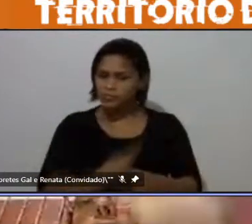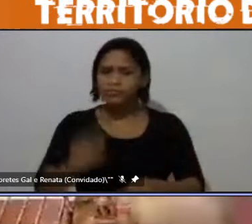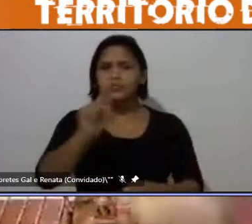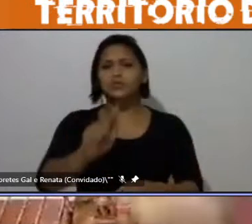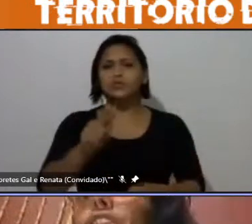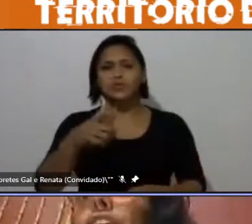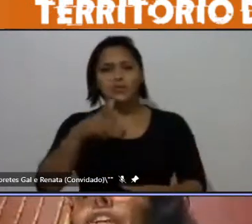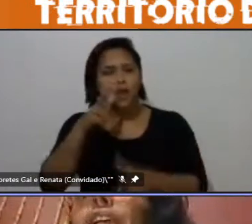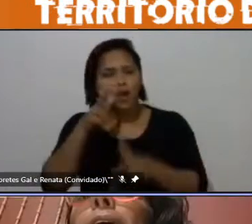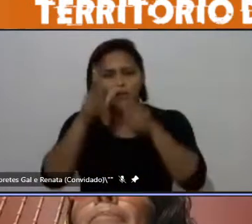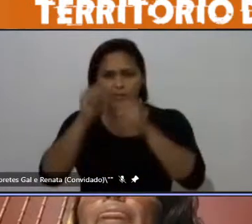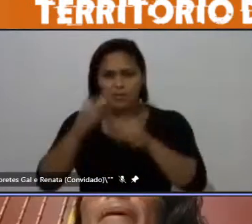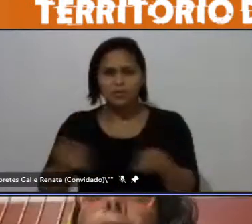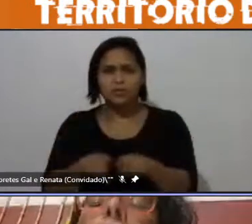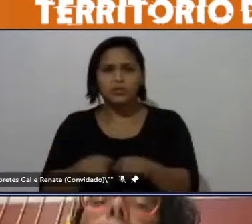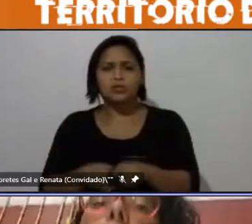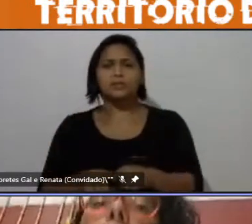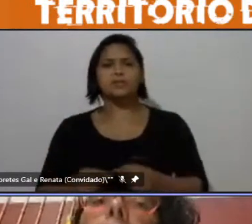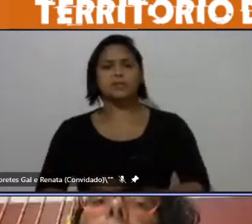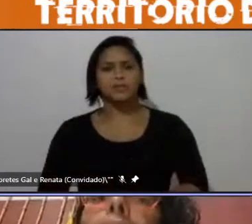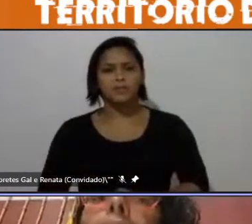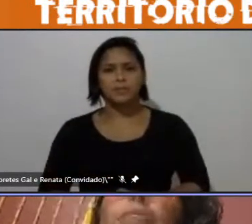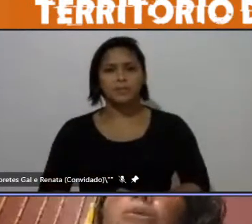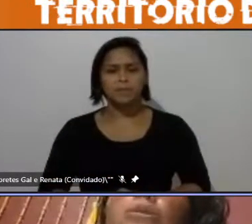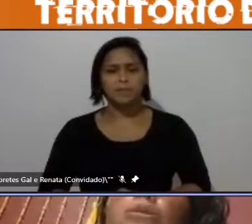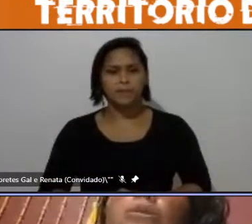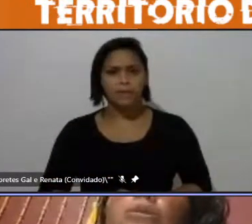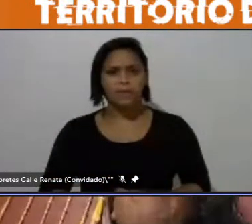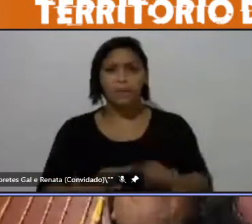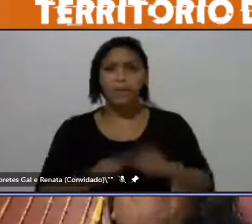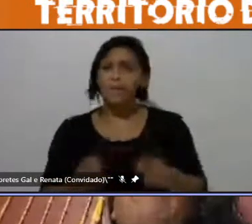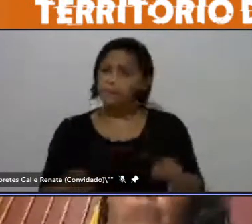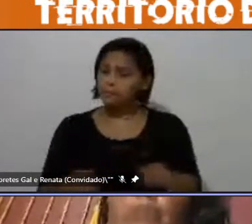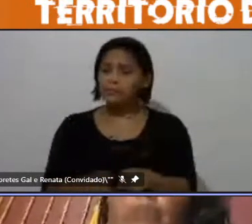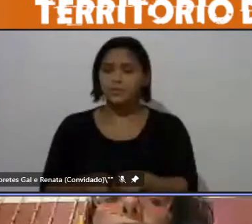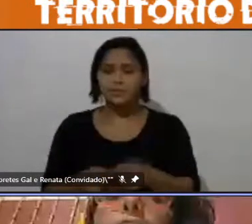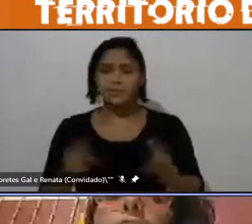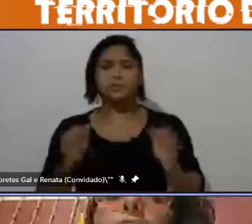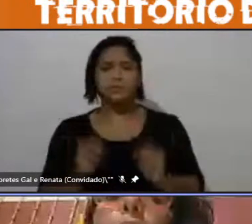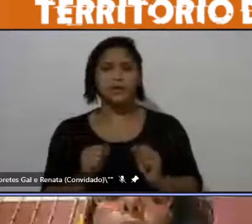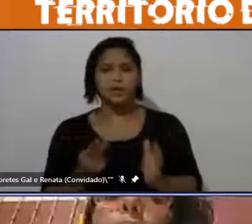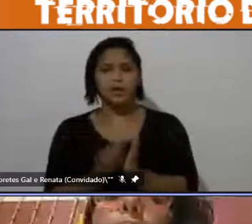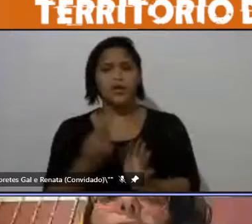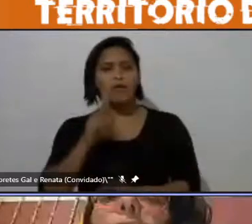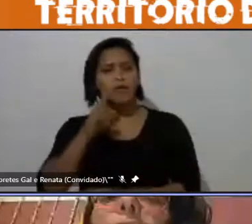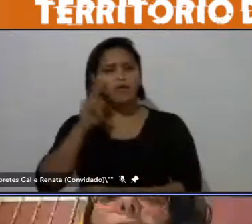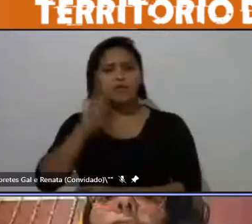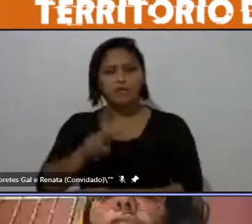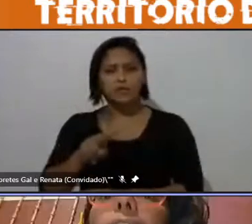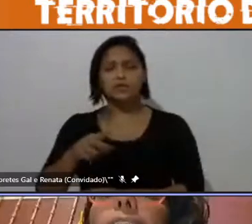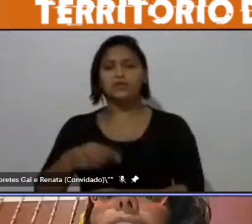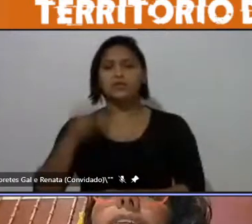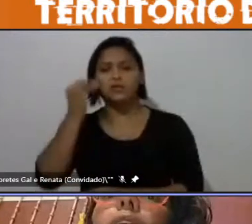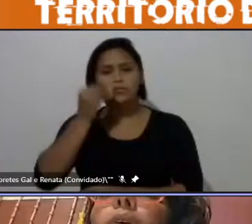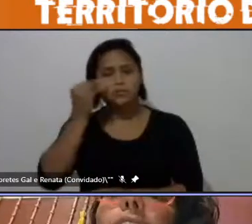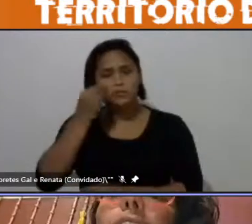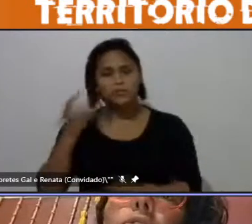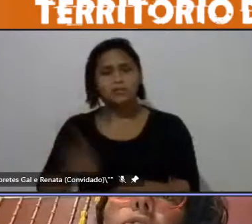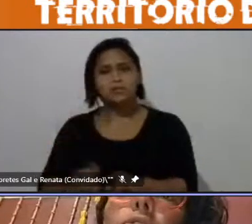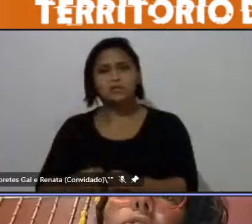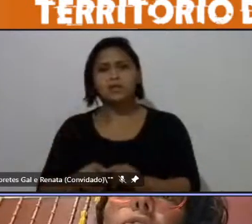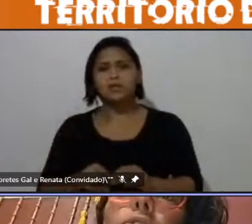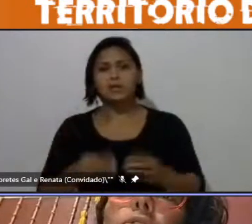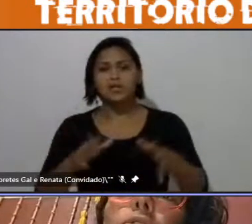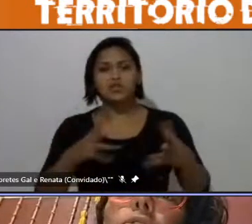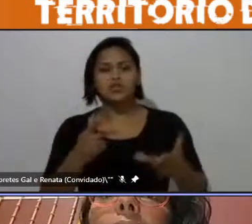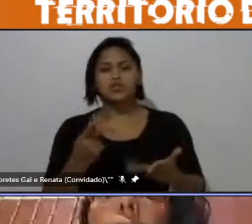a gente como reserva de energia, né? Mas, ao mesmo tempo, a nossa experiência também de reação